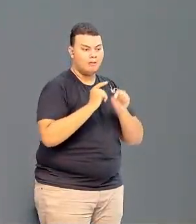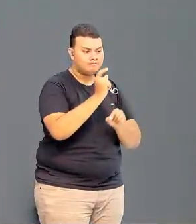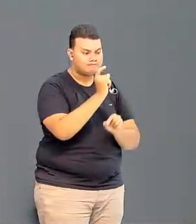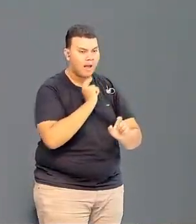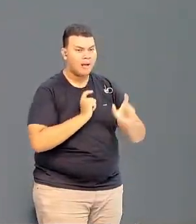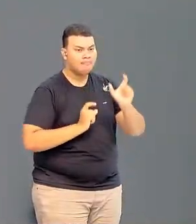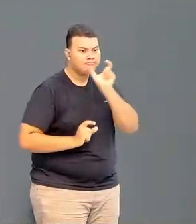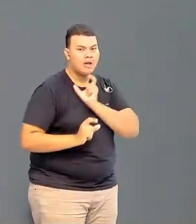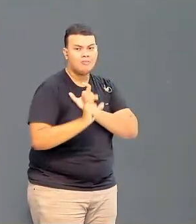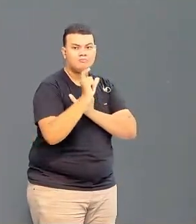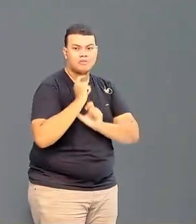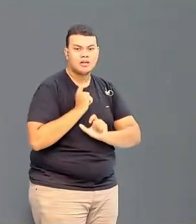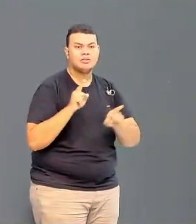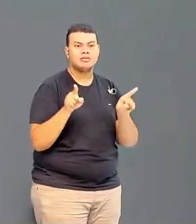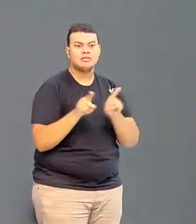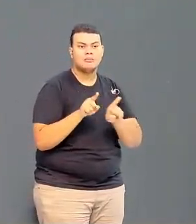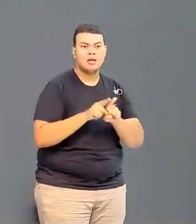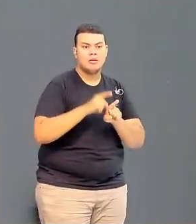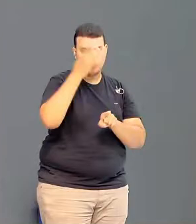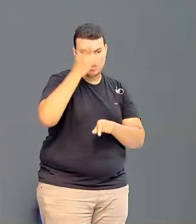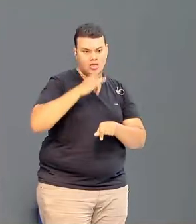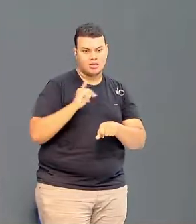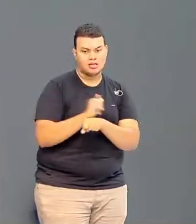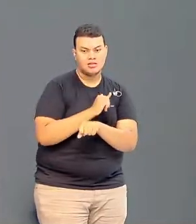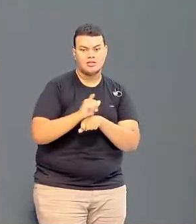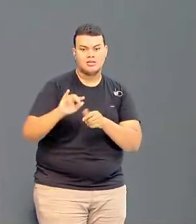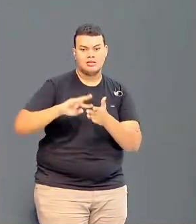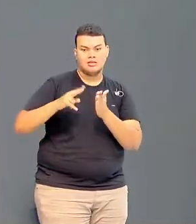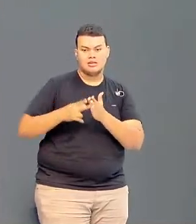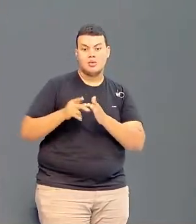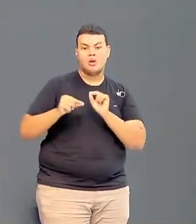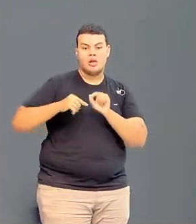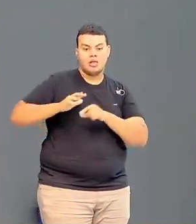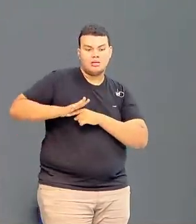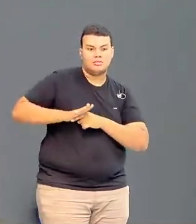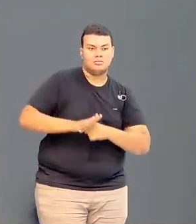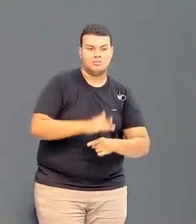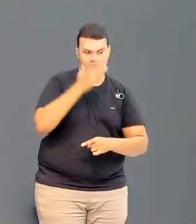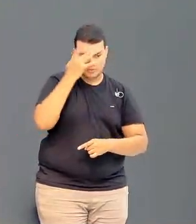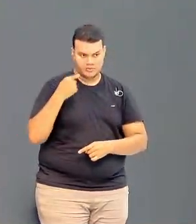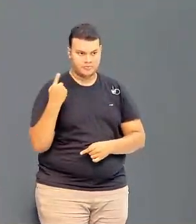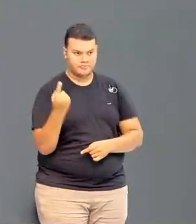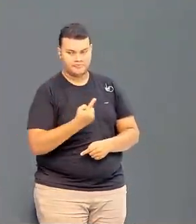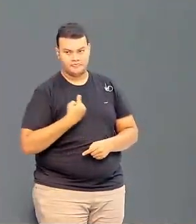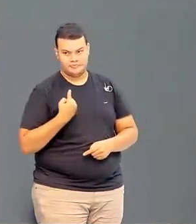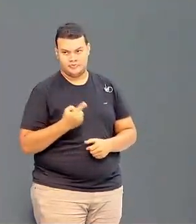criar fortalezas, palavras de gente que tinha autoridade sobre nós. Sempre será assim.